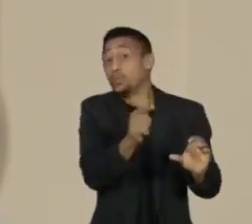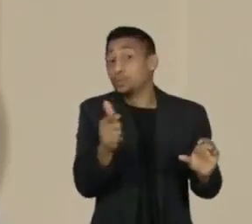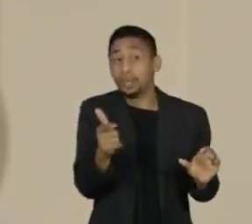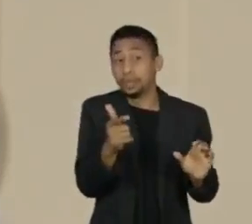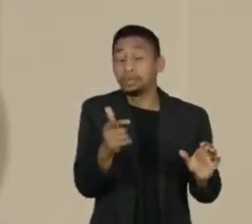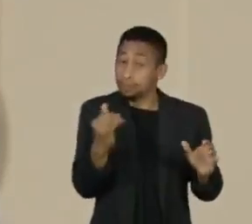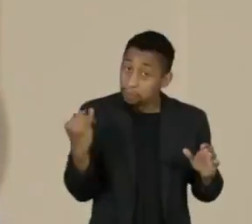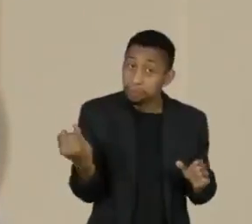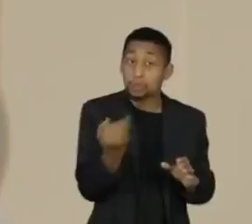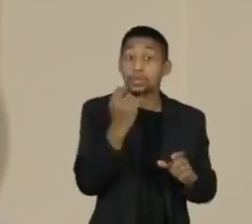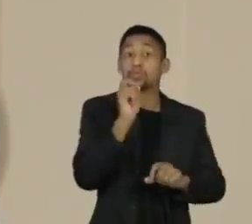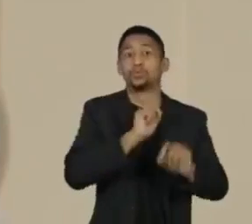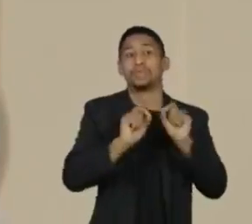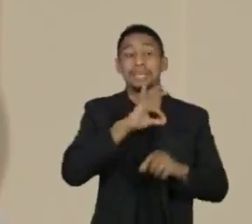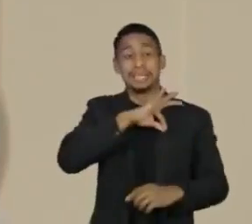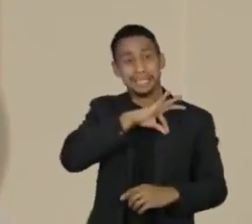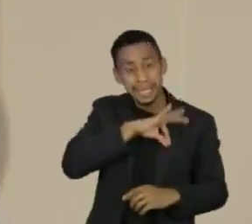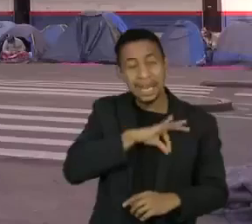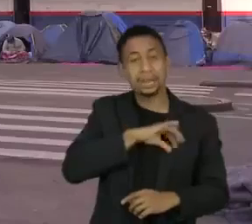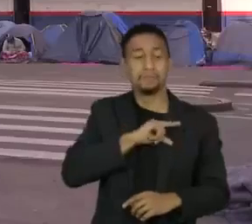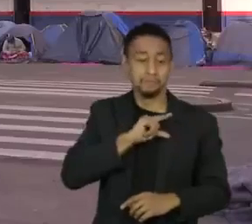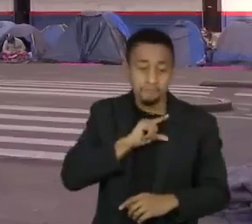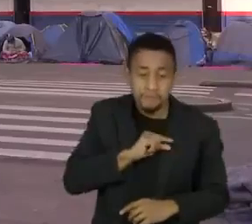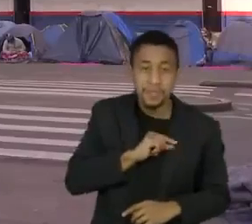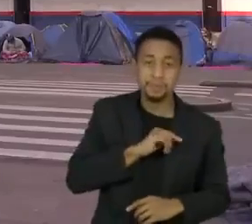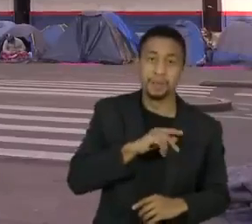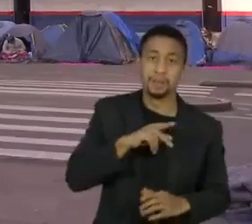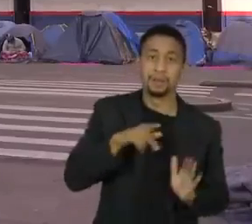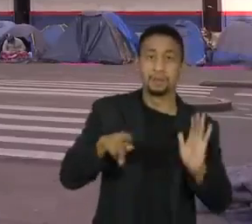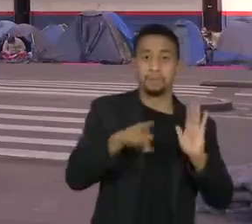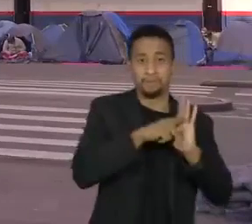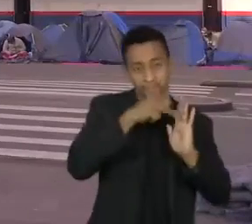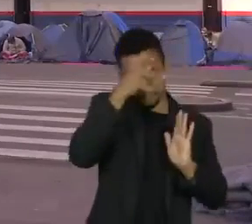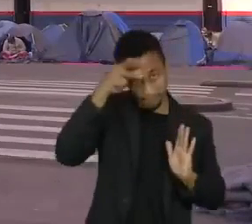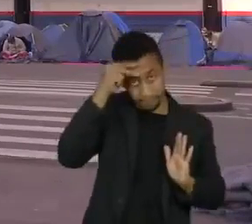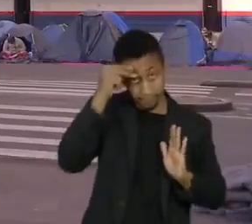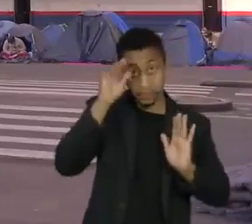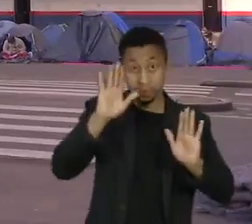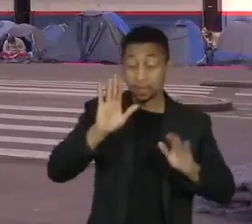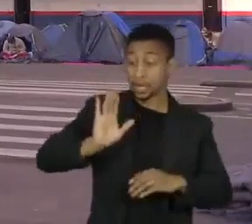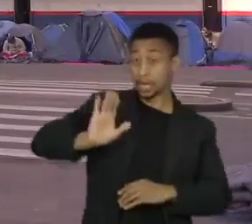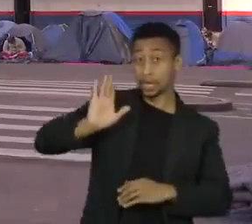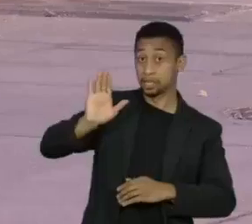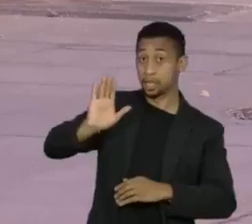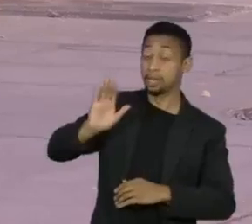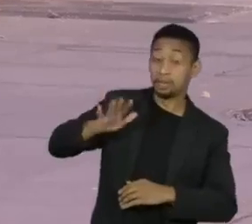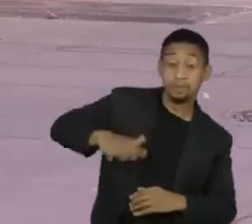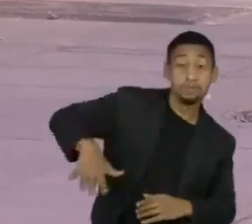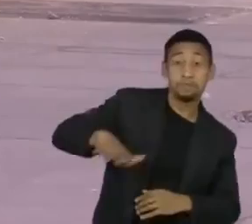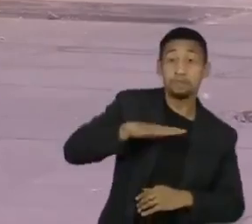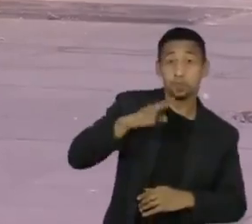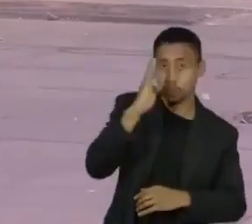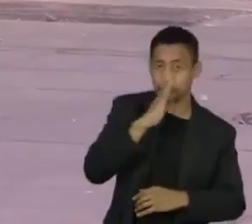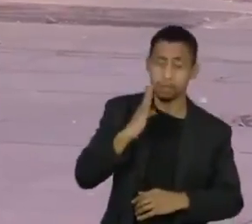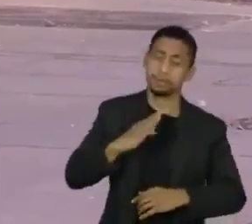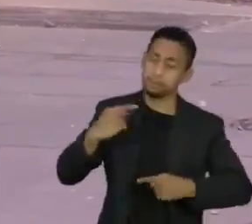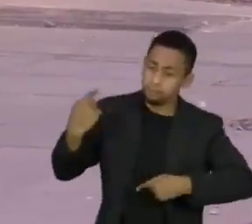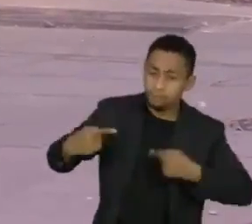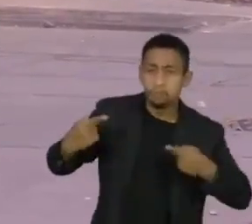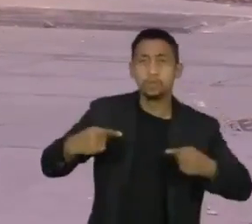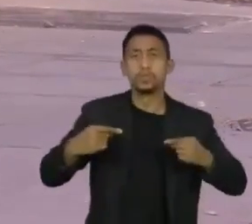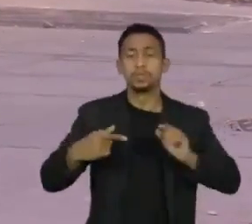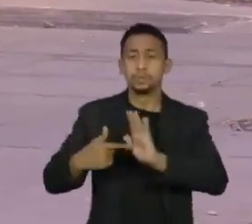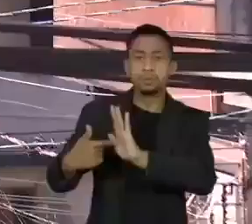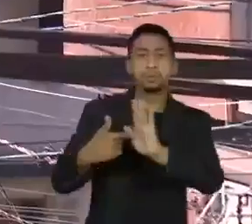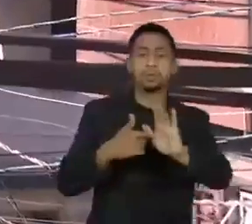importante seria uma renda mínima municipal. O desafio está posto para os candidatos em cada cidade do país. Produzir políticas públicas